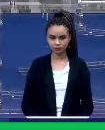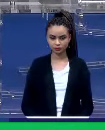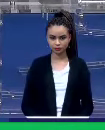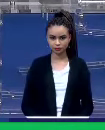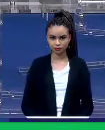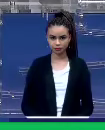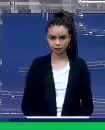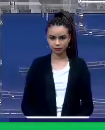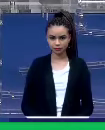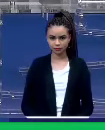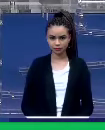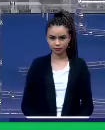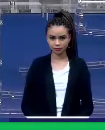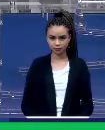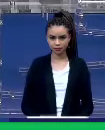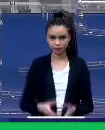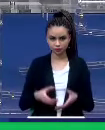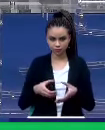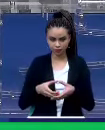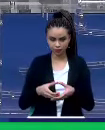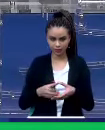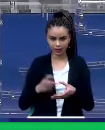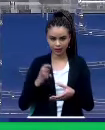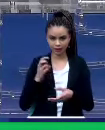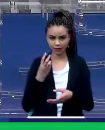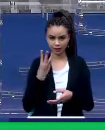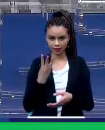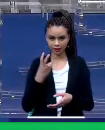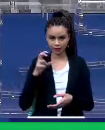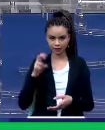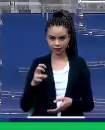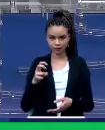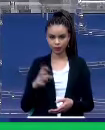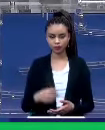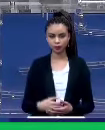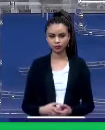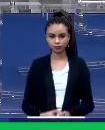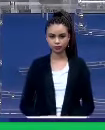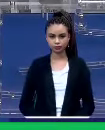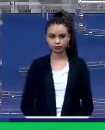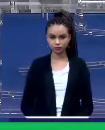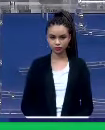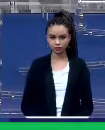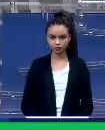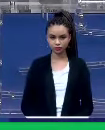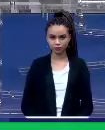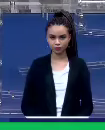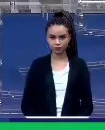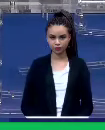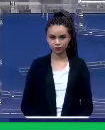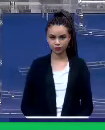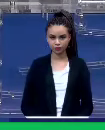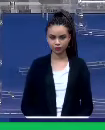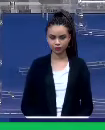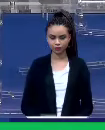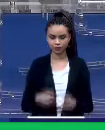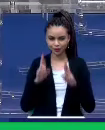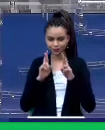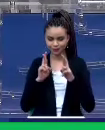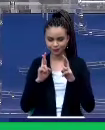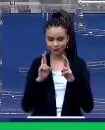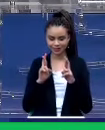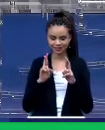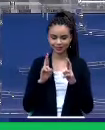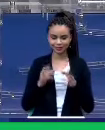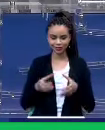sorte. Mais uma bola sorteada é 35. Falta só mais um número. Cruza os dedos.